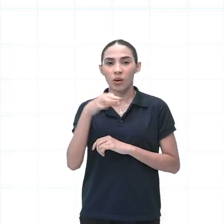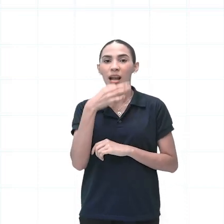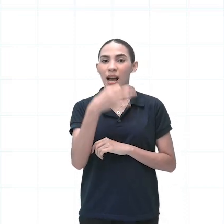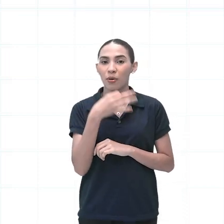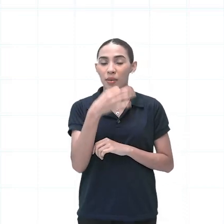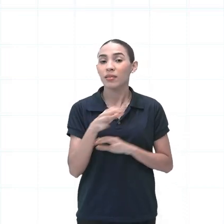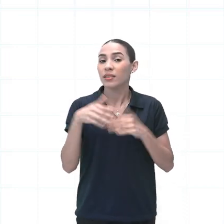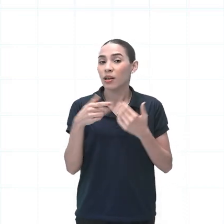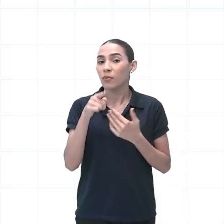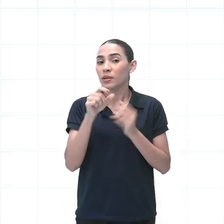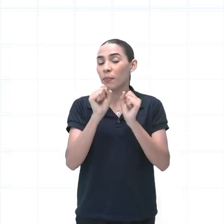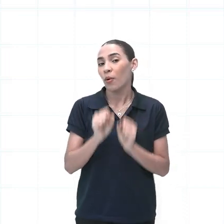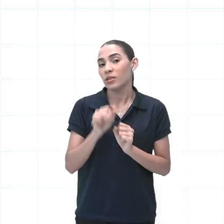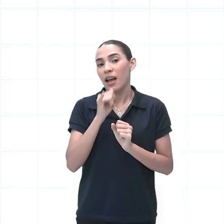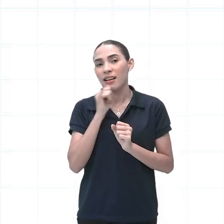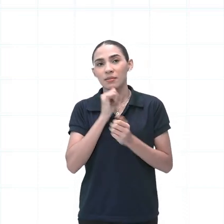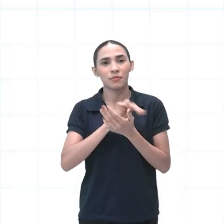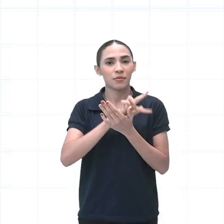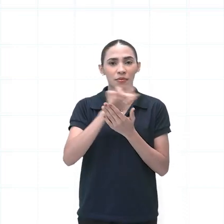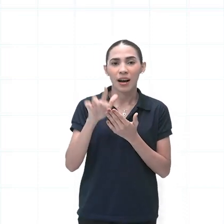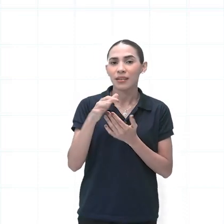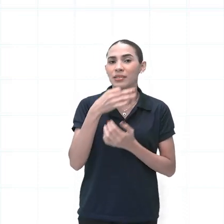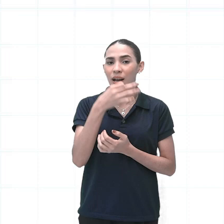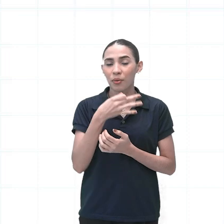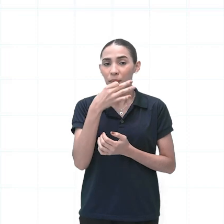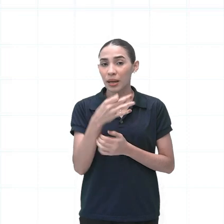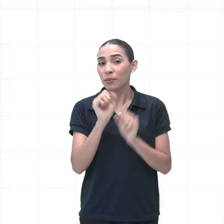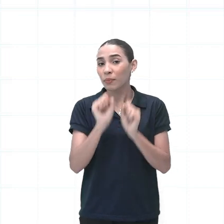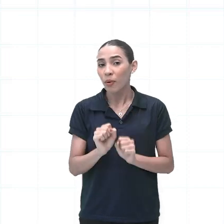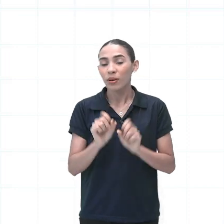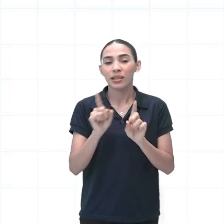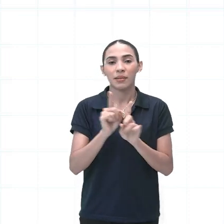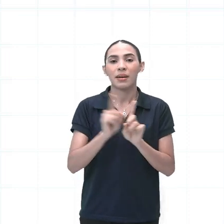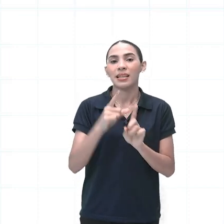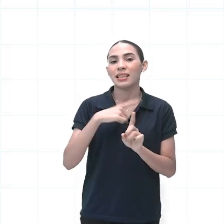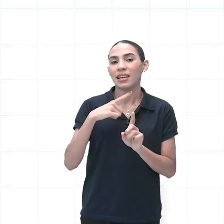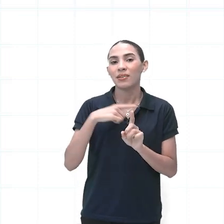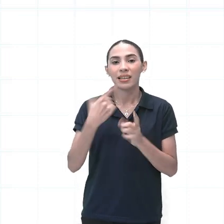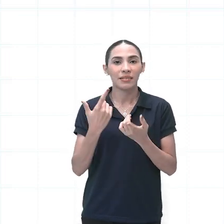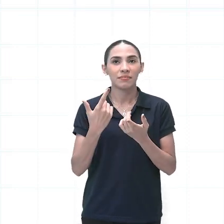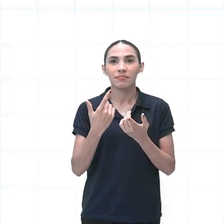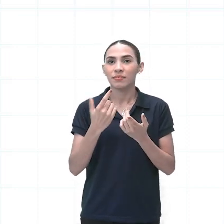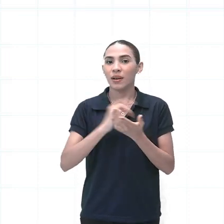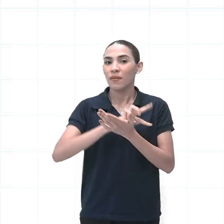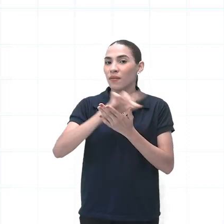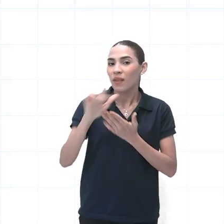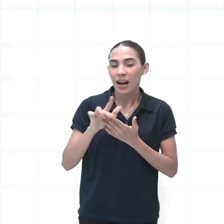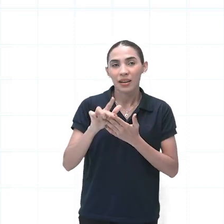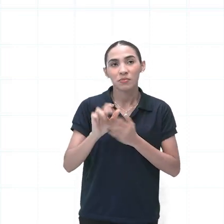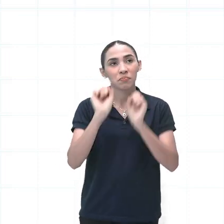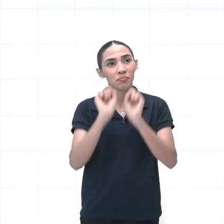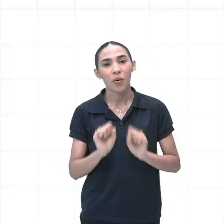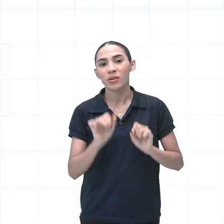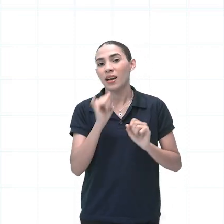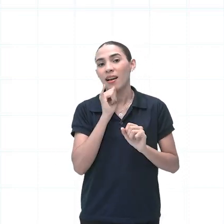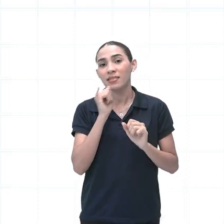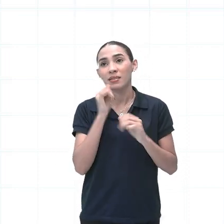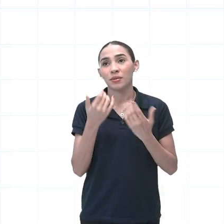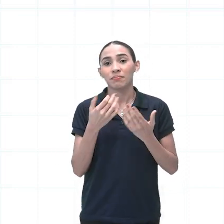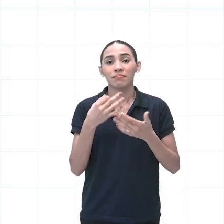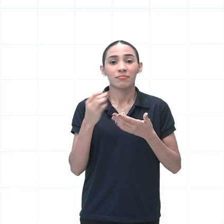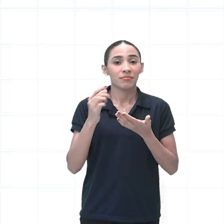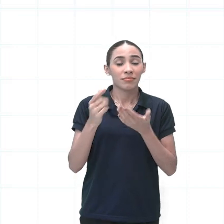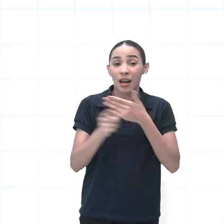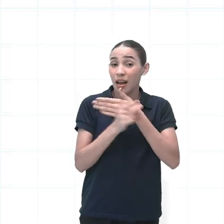argumentos. Então, você pode selecionar diversos argumentos que podem ter origens diversas também. Pode ser de um